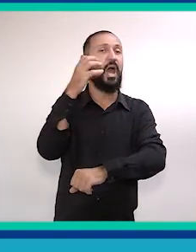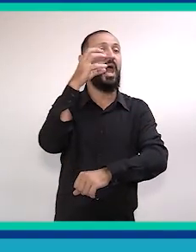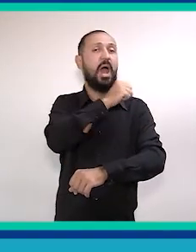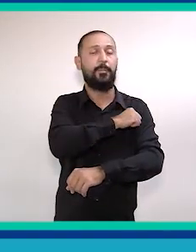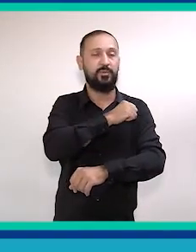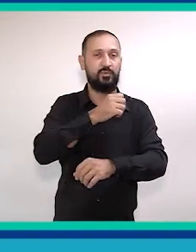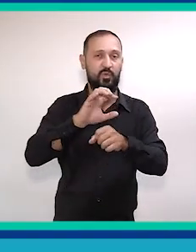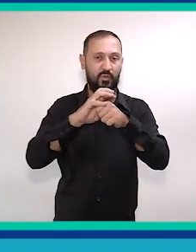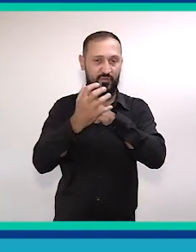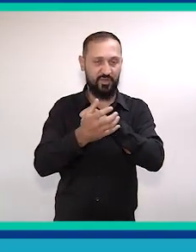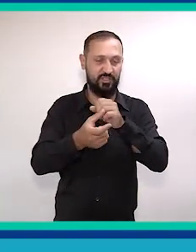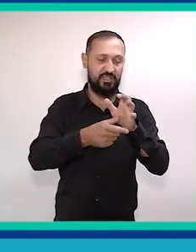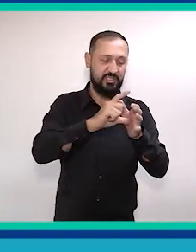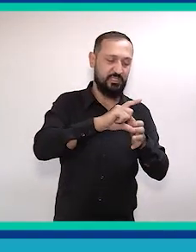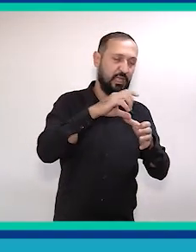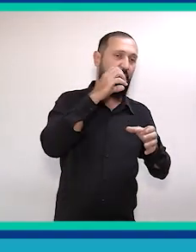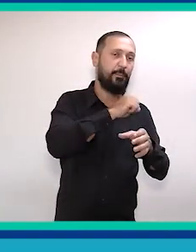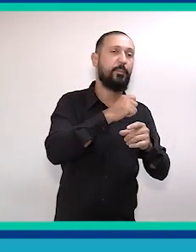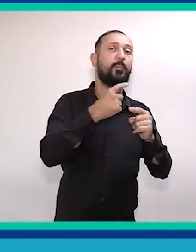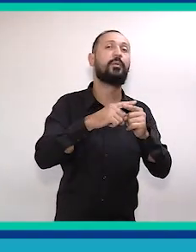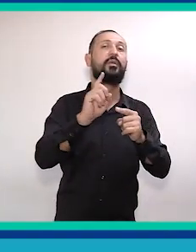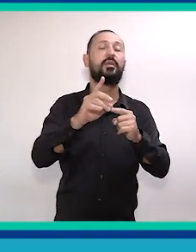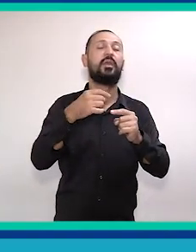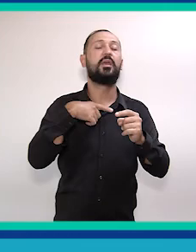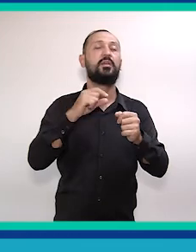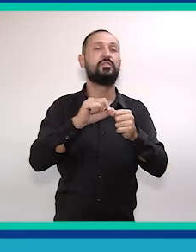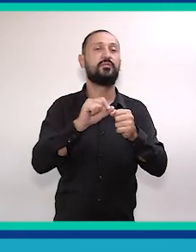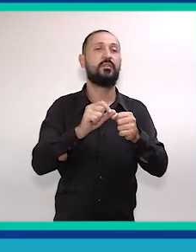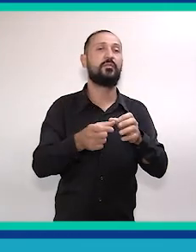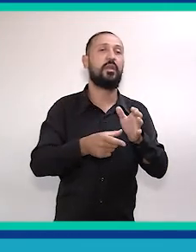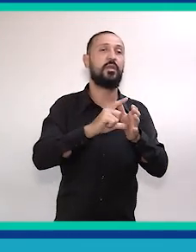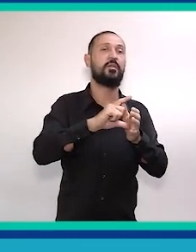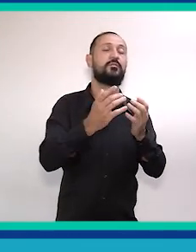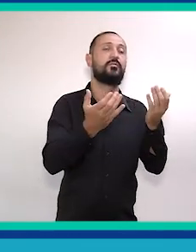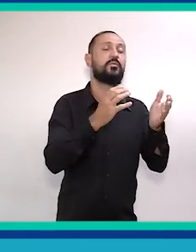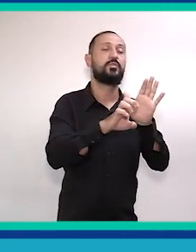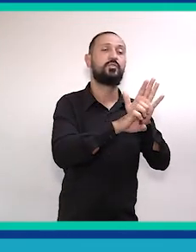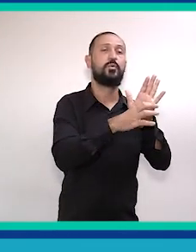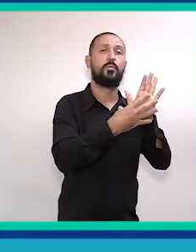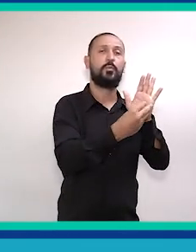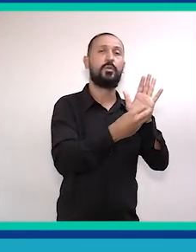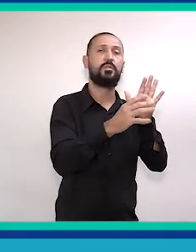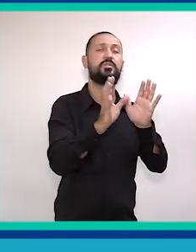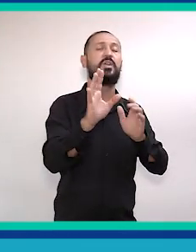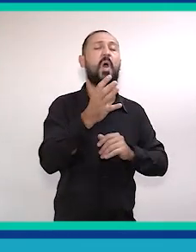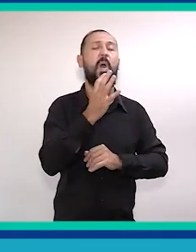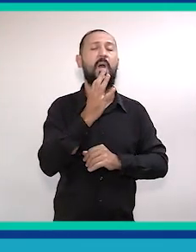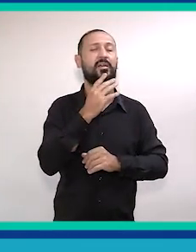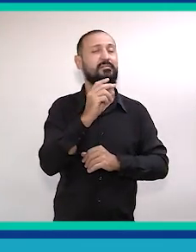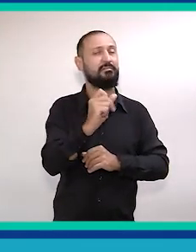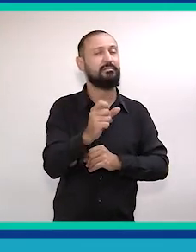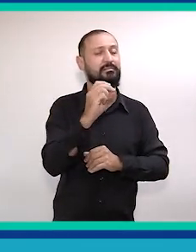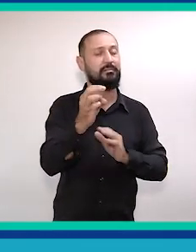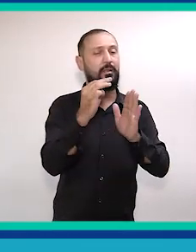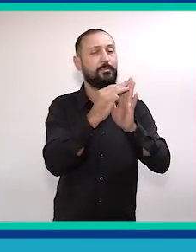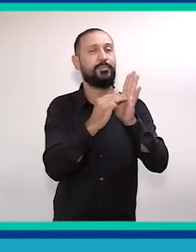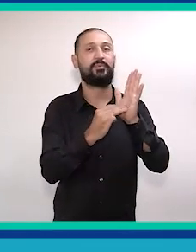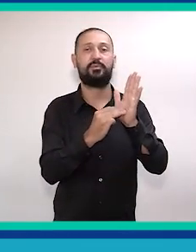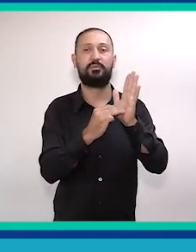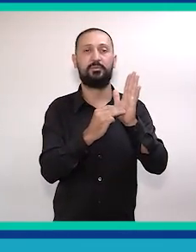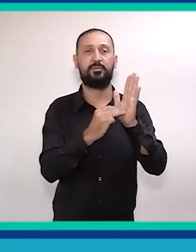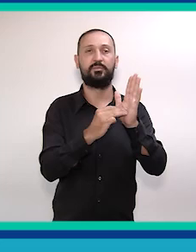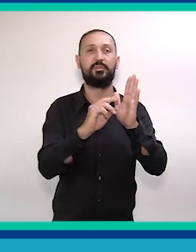período de tempo. Mas isso só foi possível porque as vacinas já foram produzidas em cima de moldes muito bem conhecidos, em